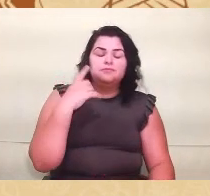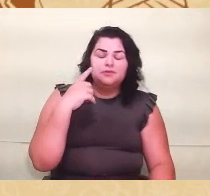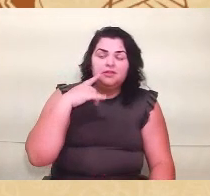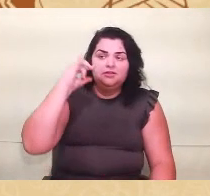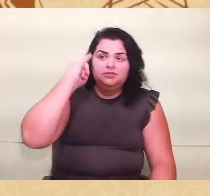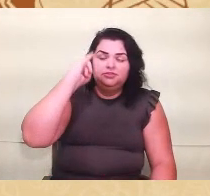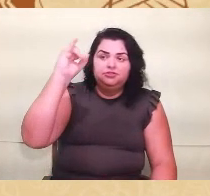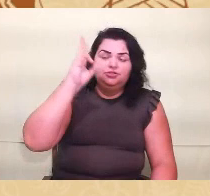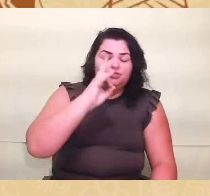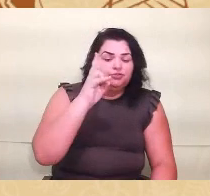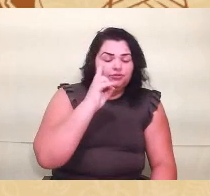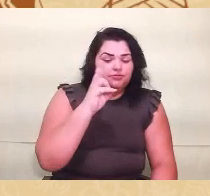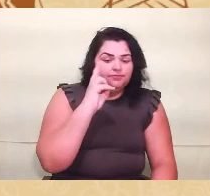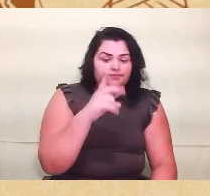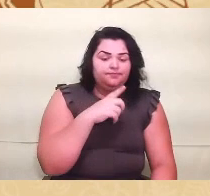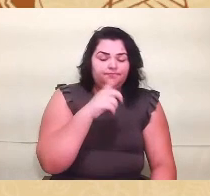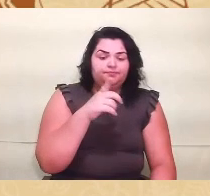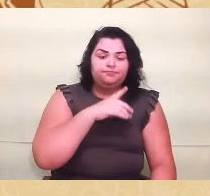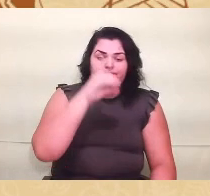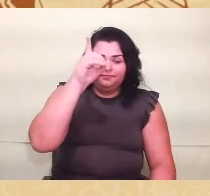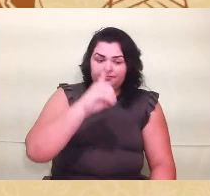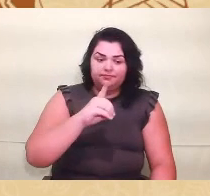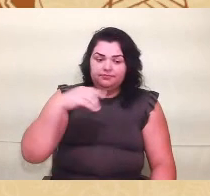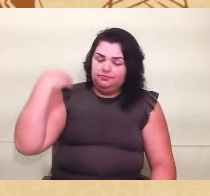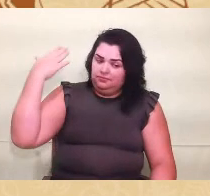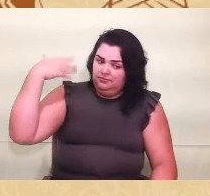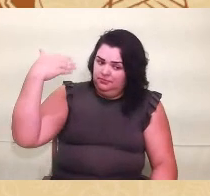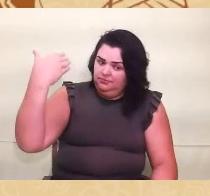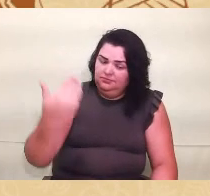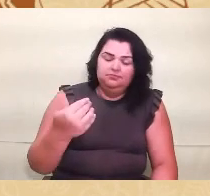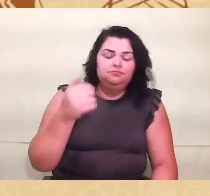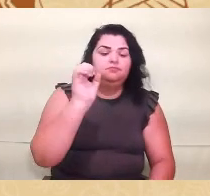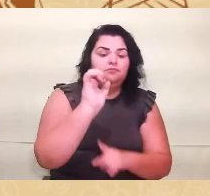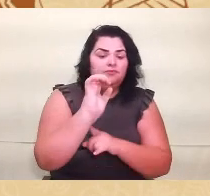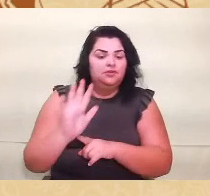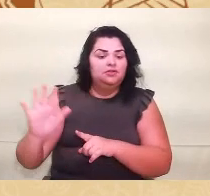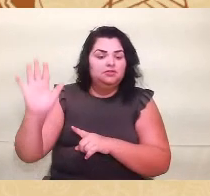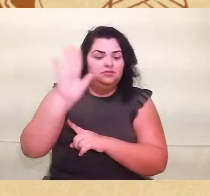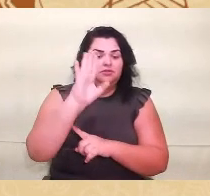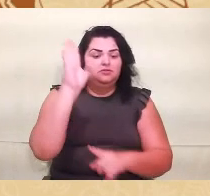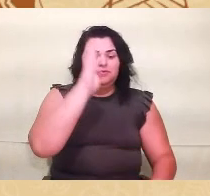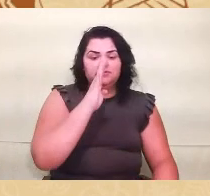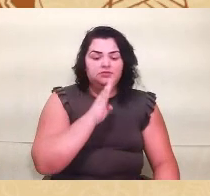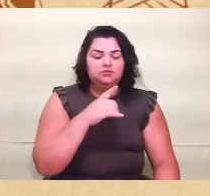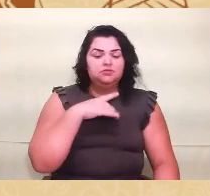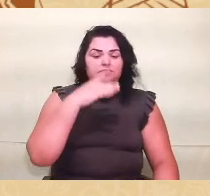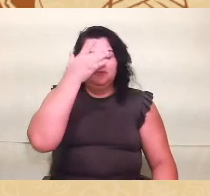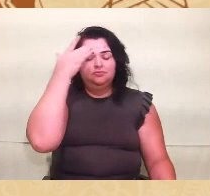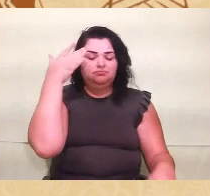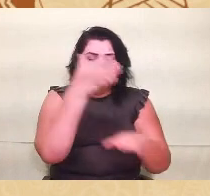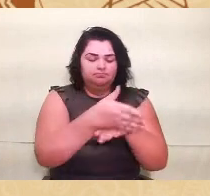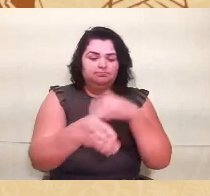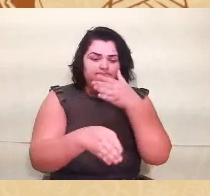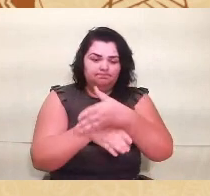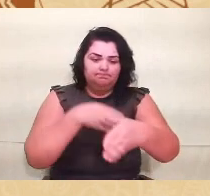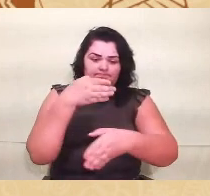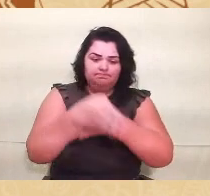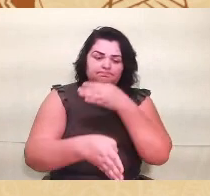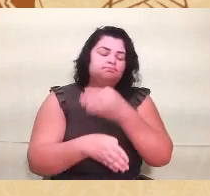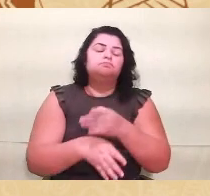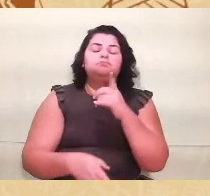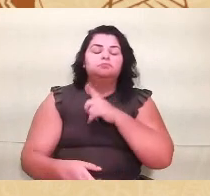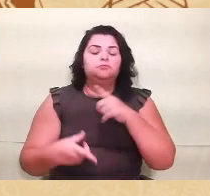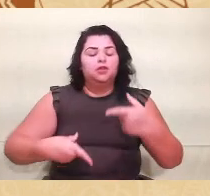chamar, e por termos um direito ancestral, o Estado brasileiro, os invasores, os donos do poder político, nos declararam